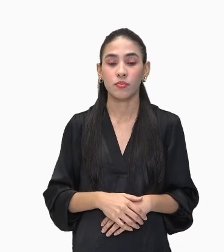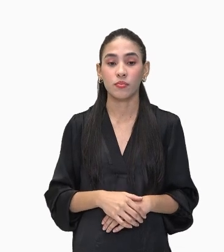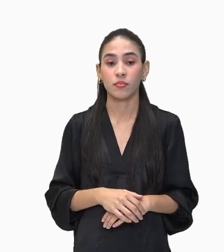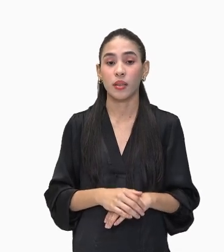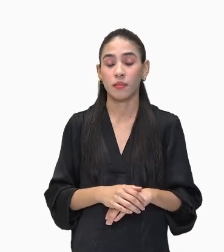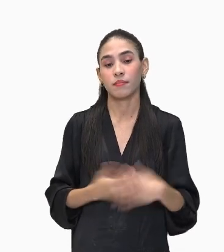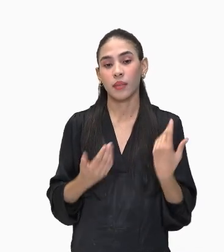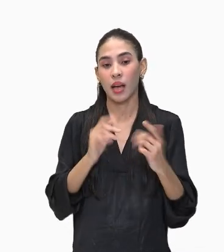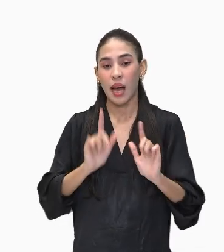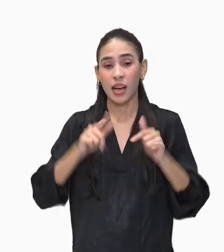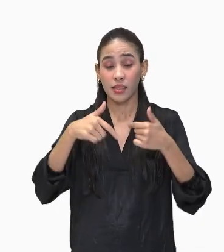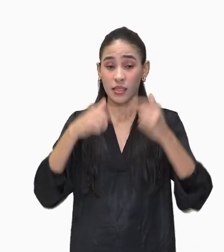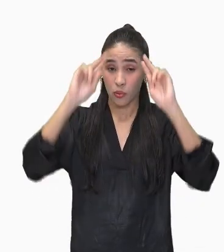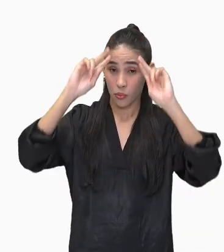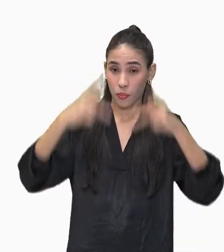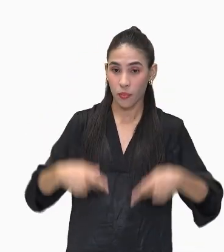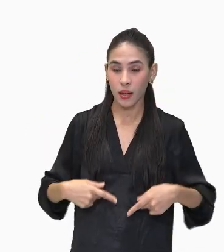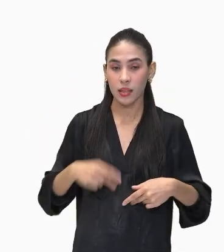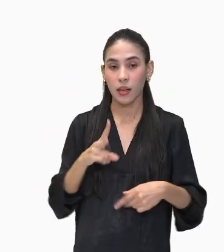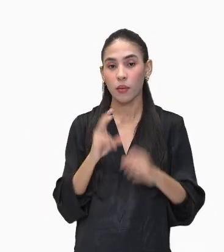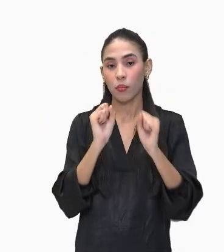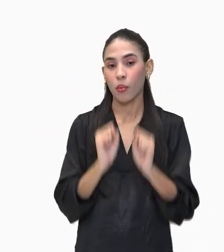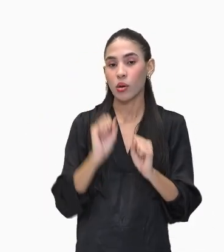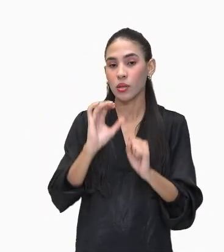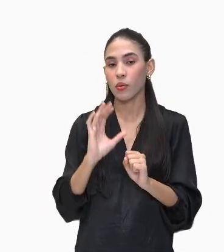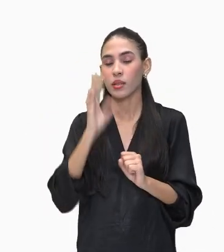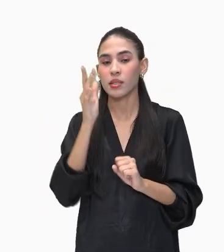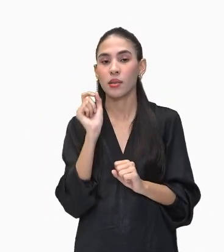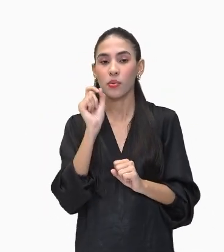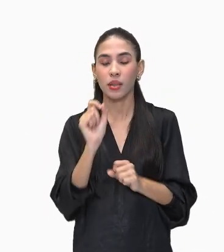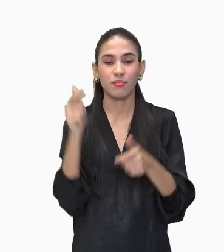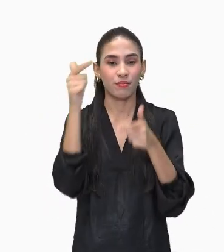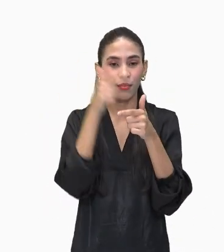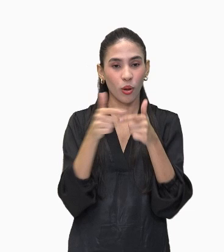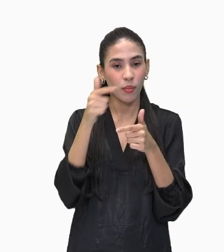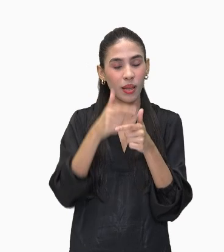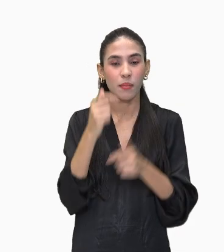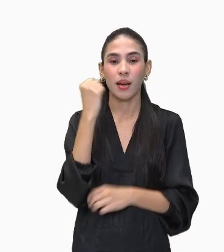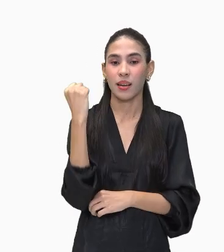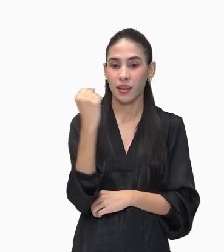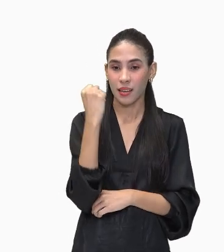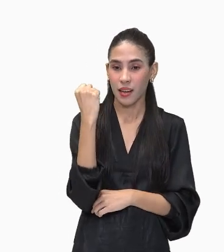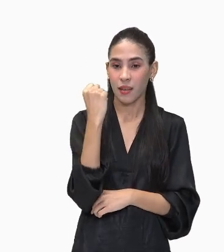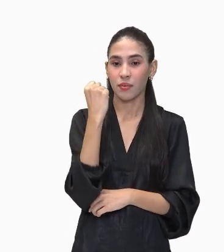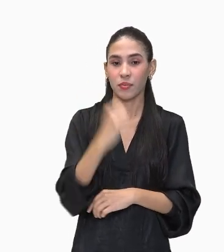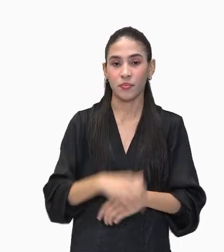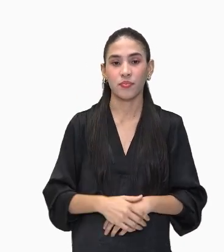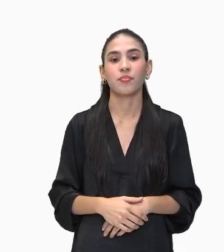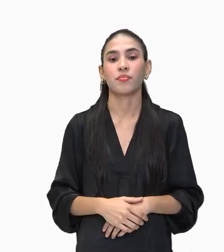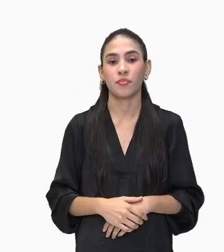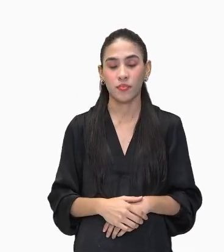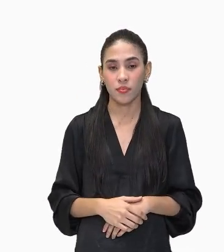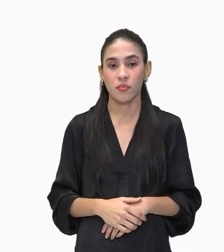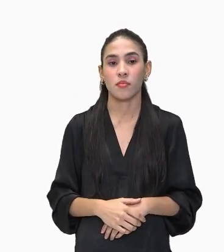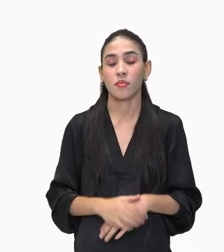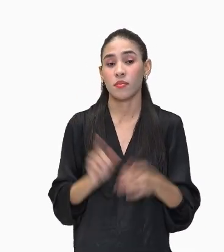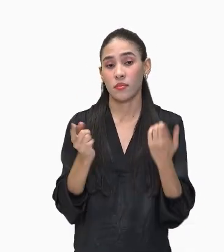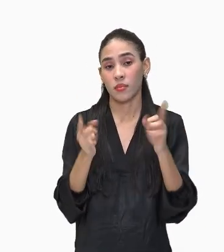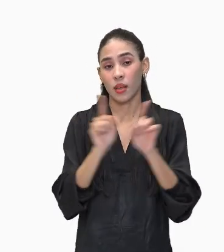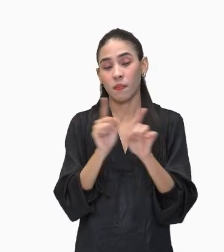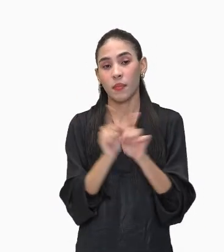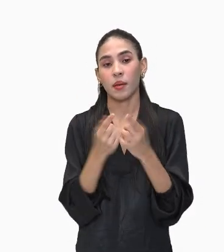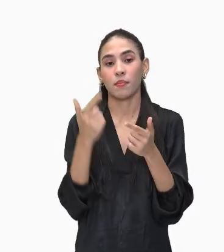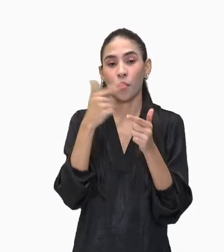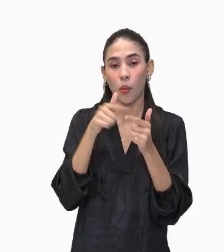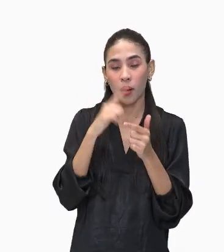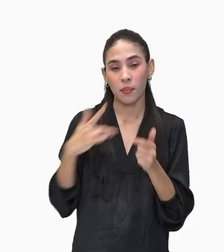do homem, né? Ela vai causar aí, se tornar um problema, causando aí problemas também à saúde